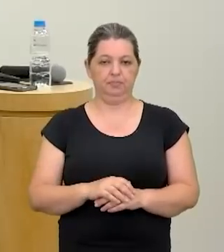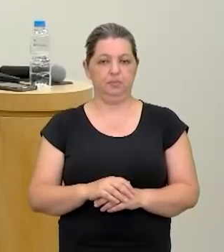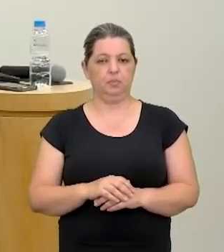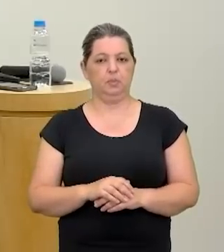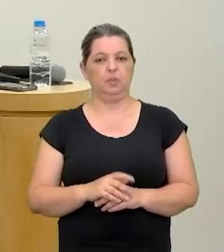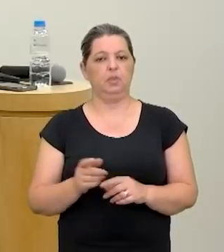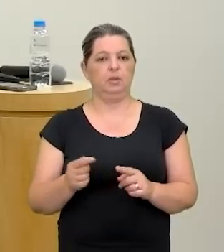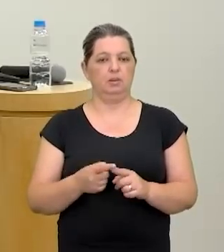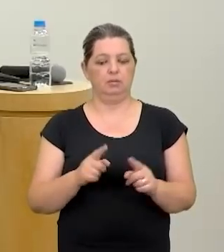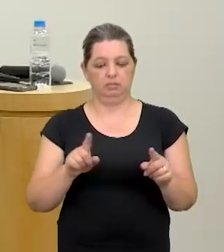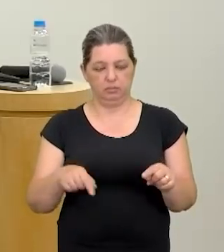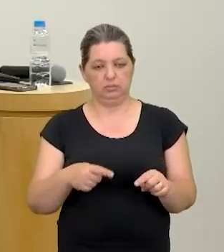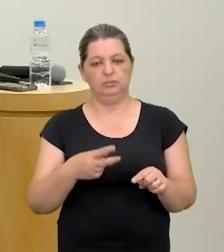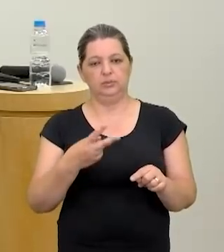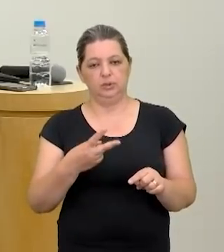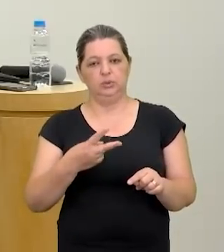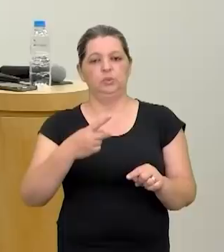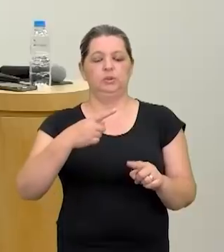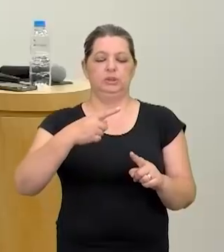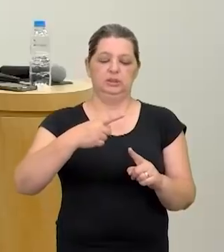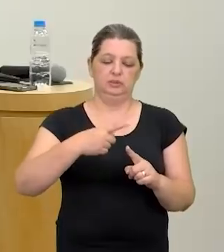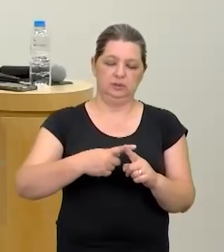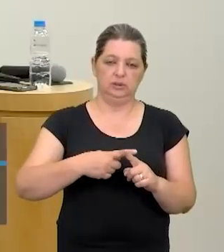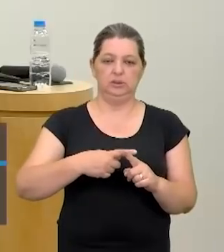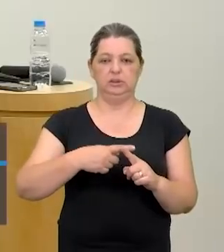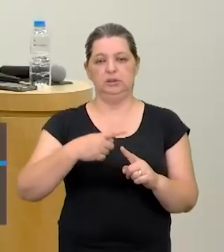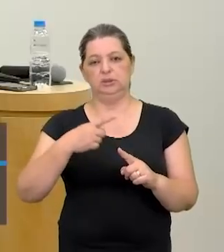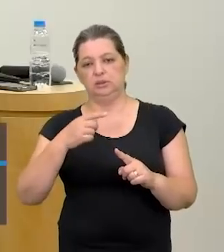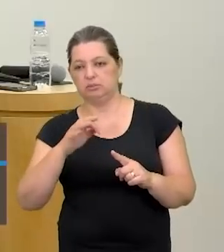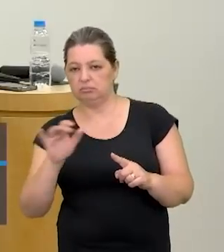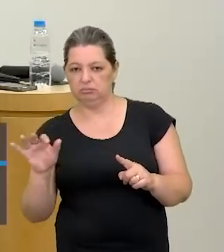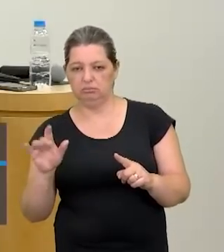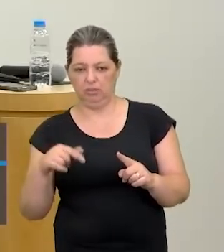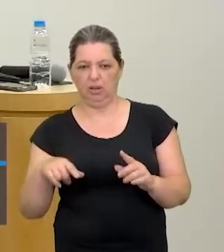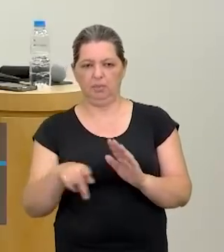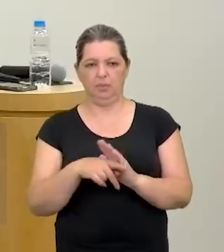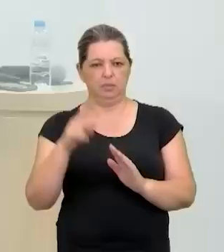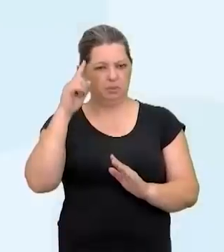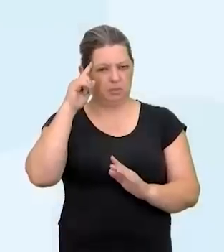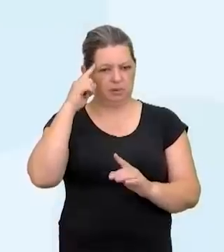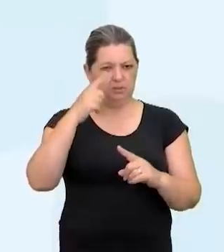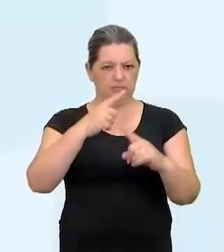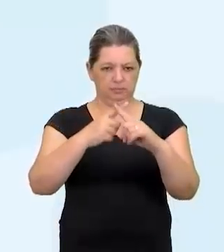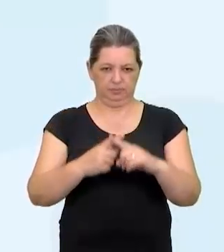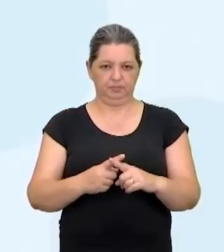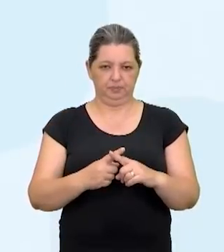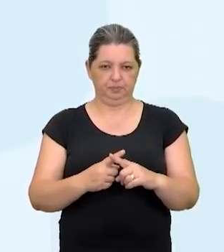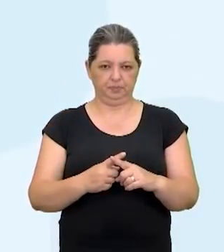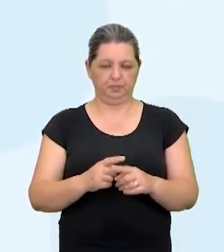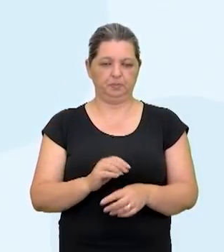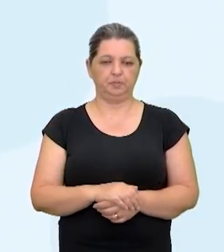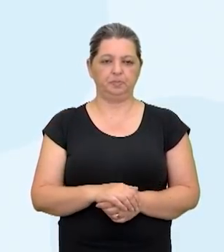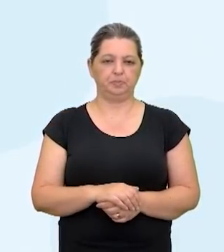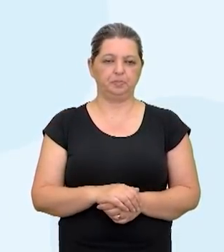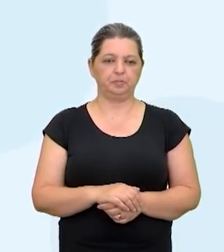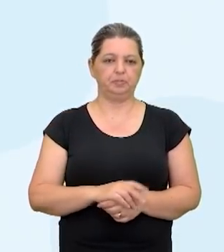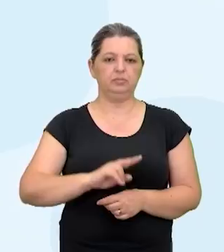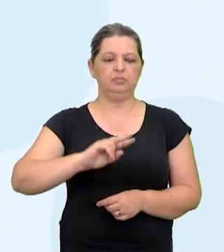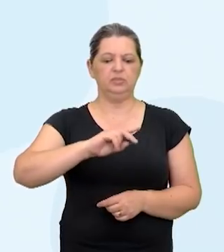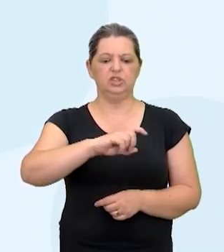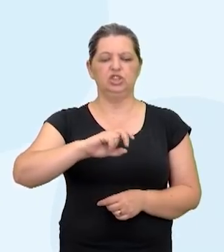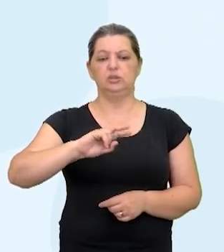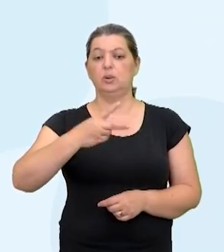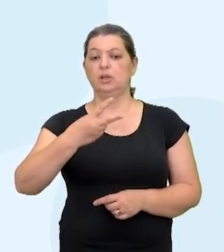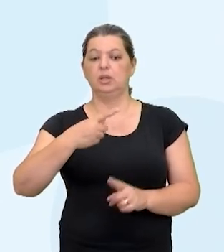tem 2 vezes um vezes o outro. Então, é pensar, tabuada, tá bom? Então, olha lá. x² mais 10x.